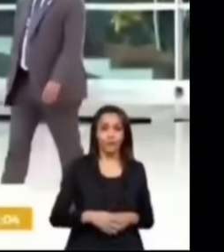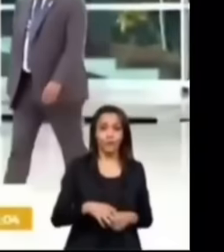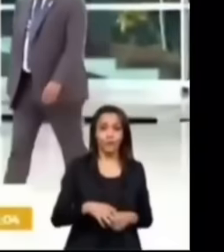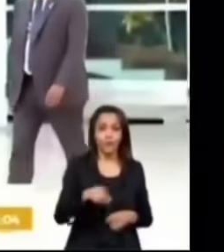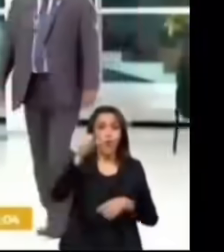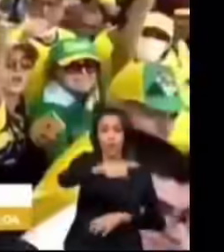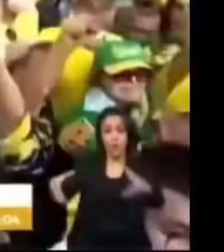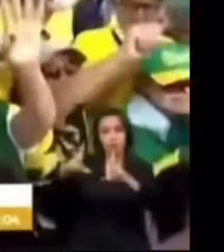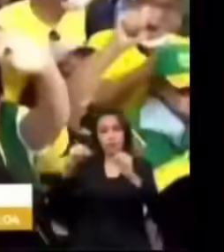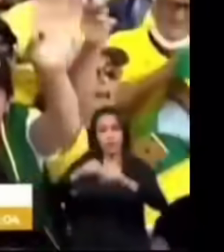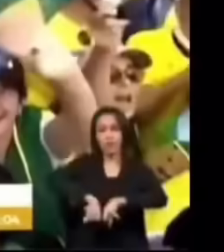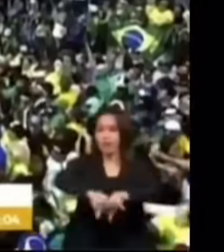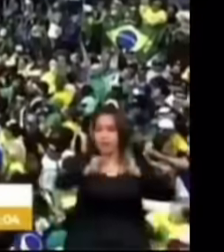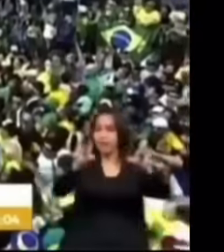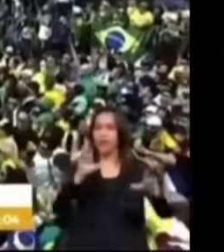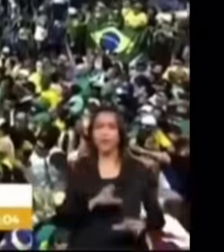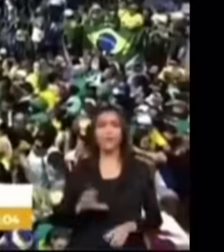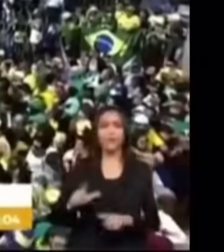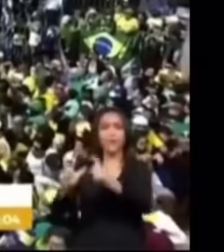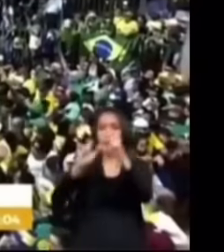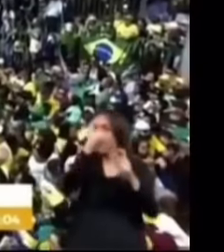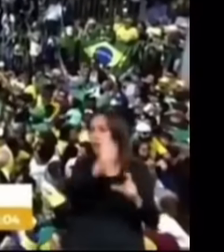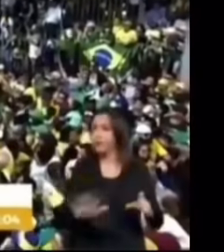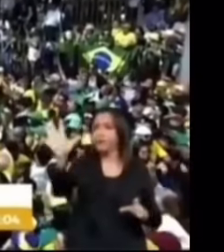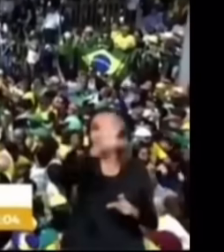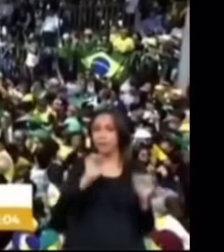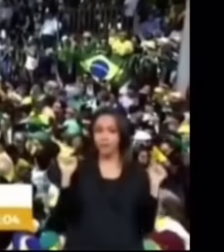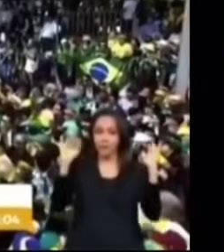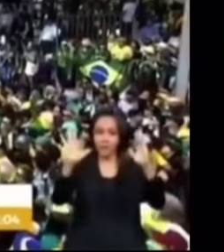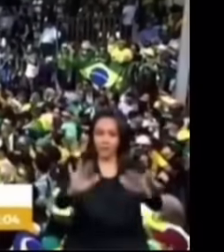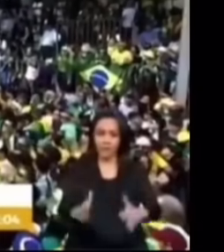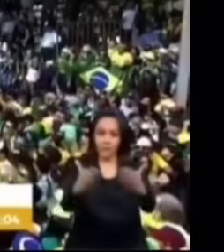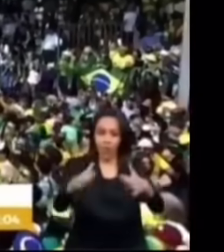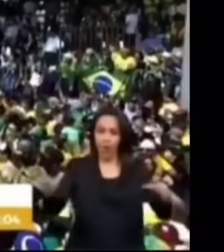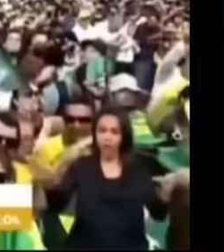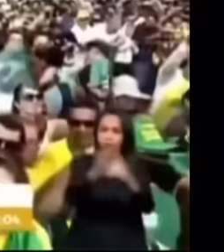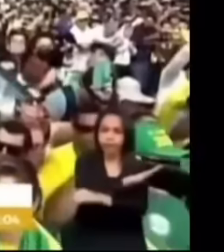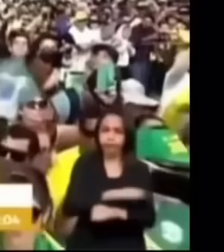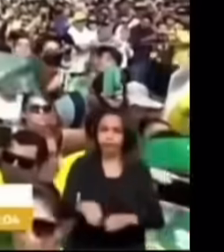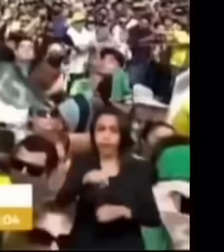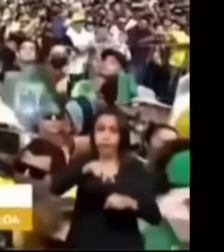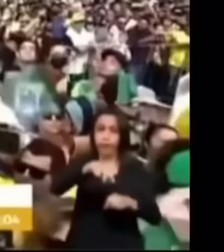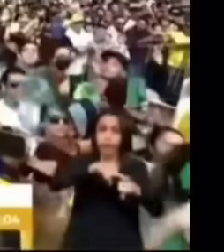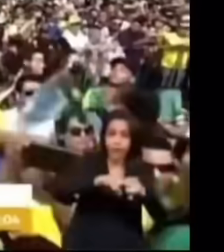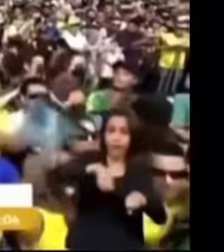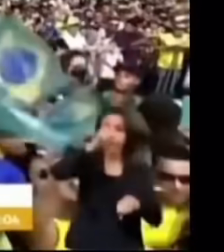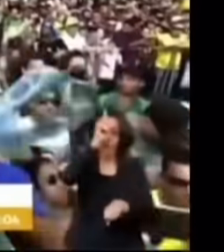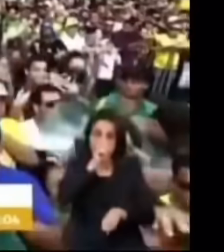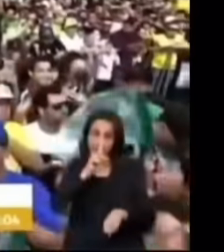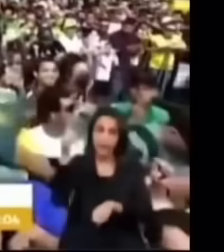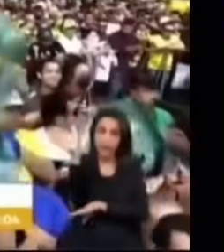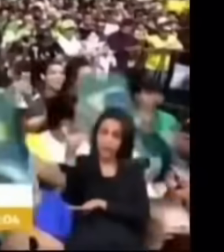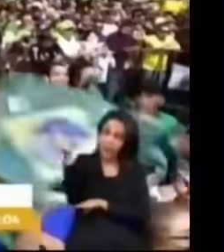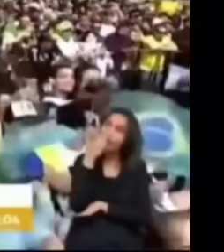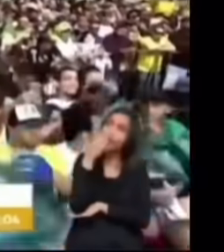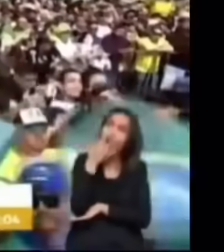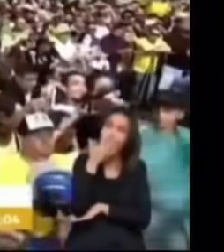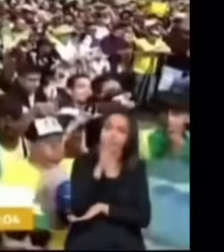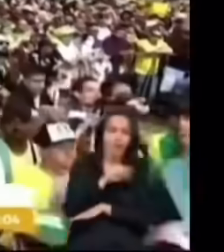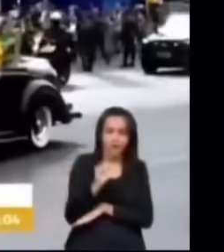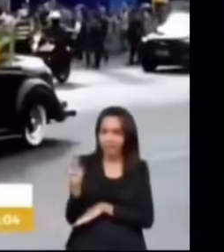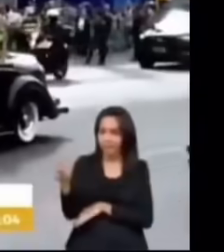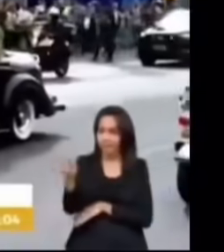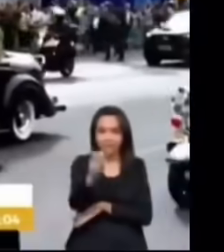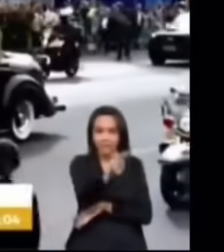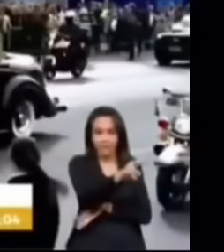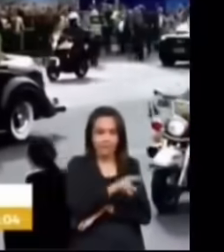hoje com o atual presidente que tá aí. A diferença é grande, menino. Deixa o like e compartilha, tá bom? Se